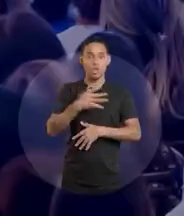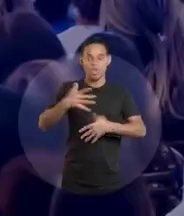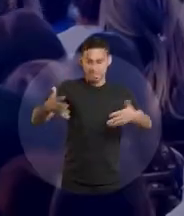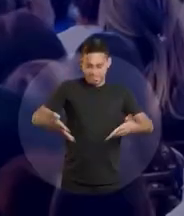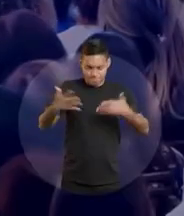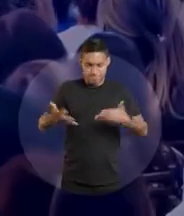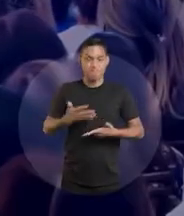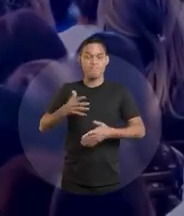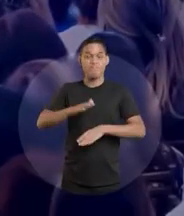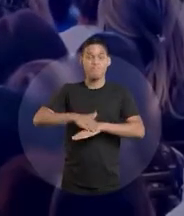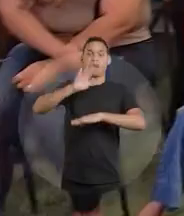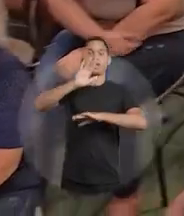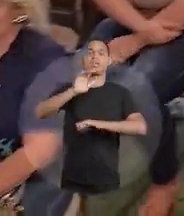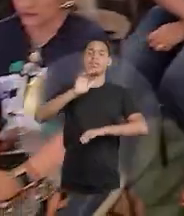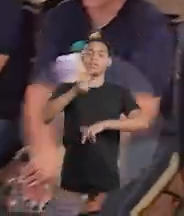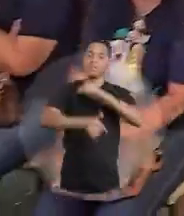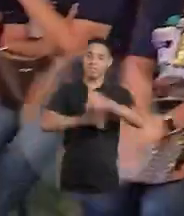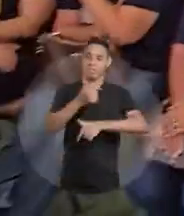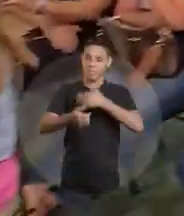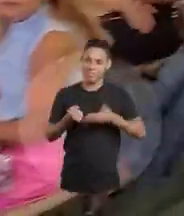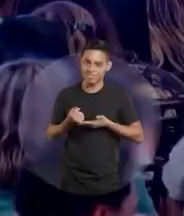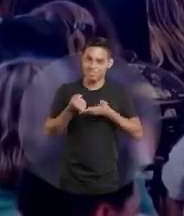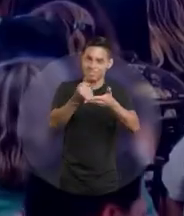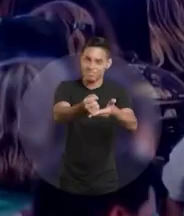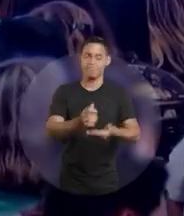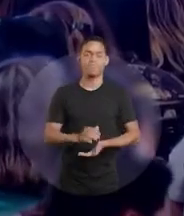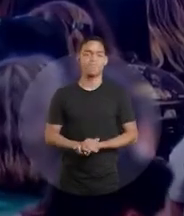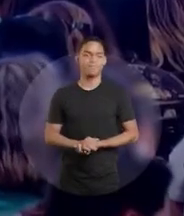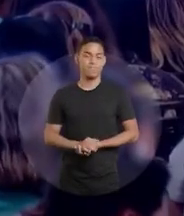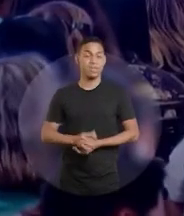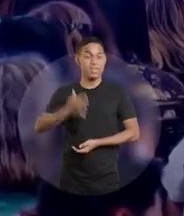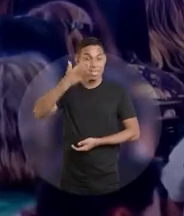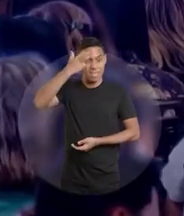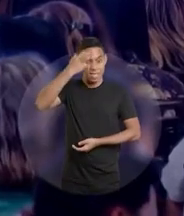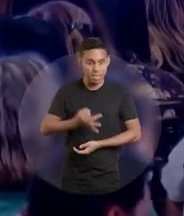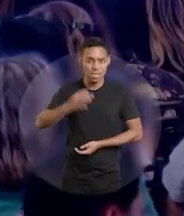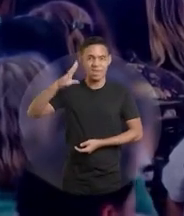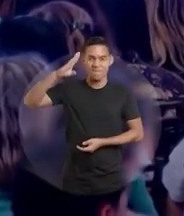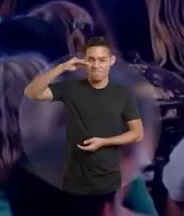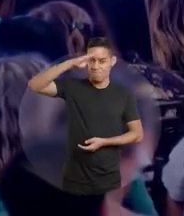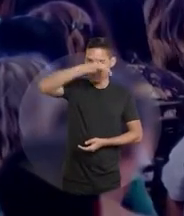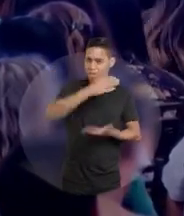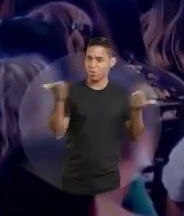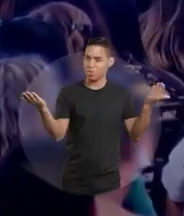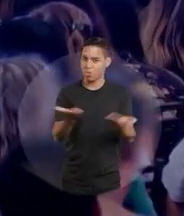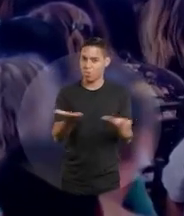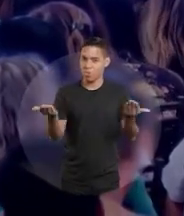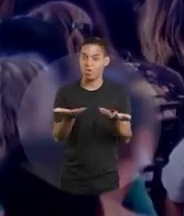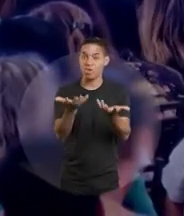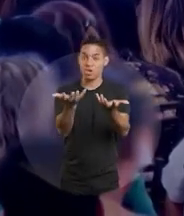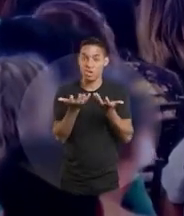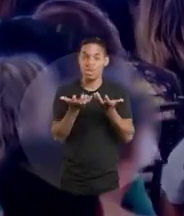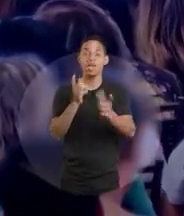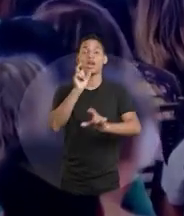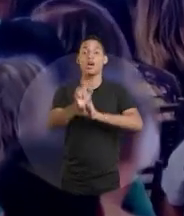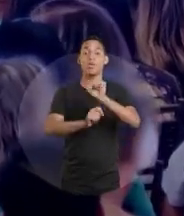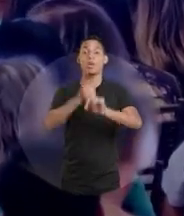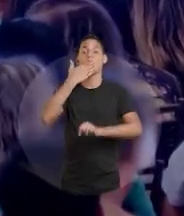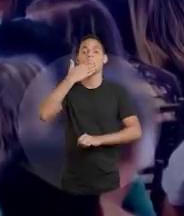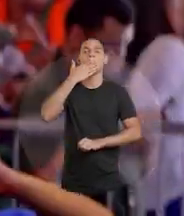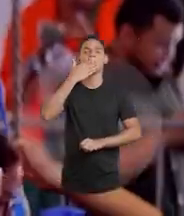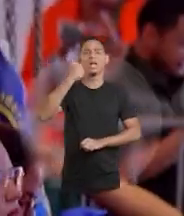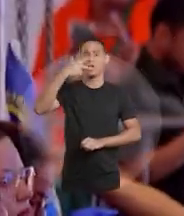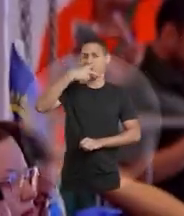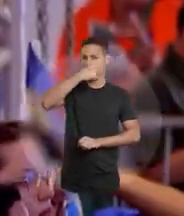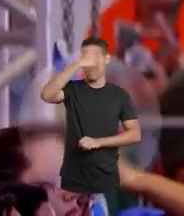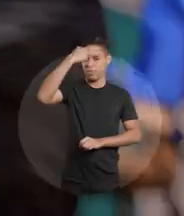inovadoras que me motivam ainda mais a trabalhar por elas. Eu tenho certeza que o Beto hoje está querendo ser o